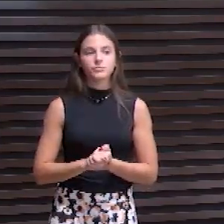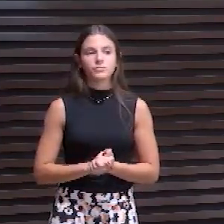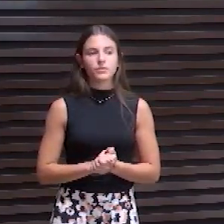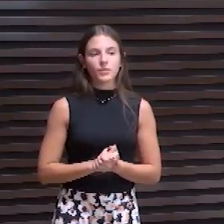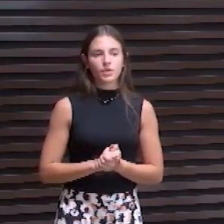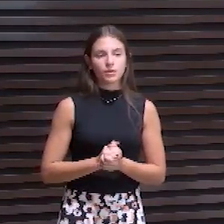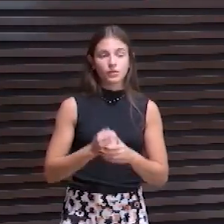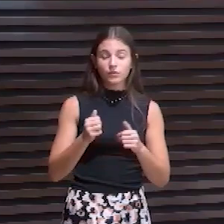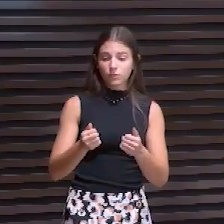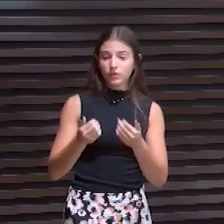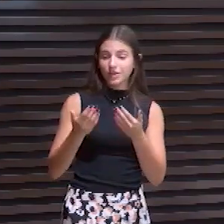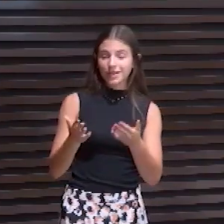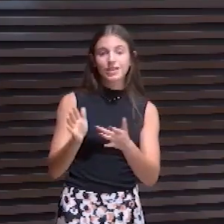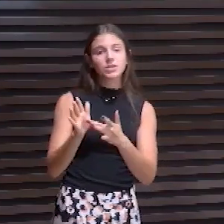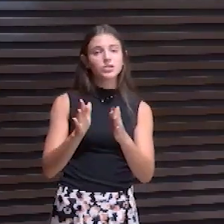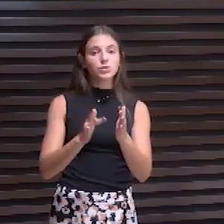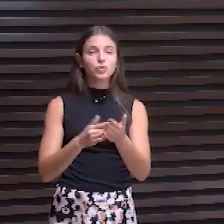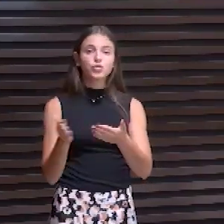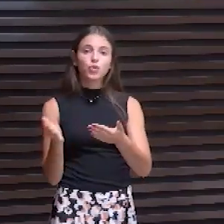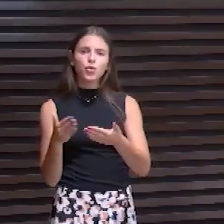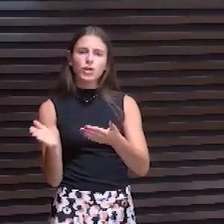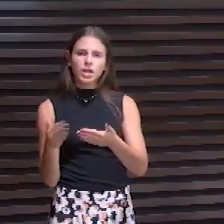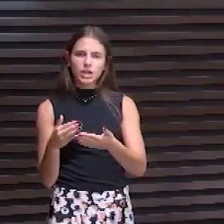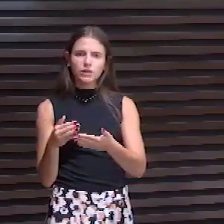dado a ele o livro do profeta Isaías.